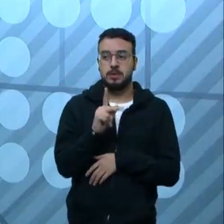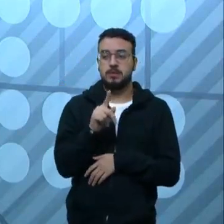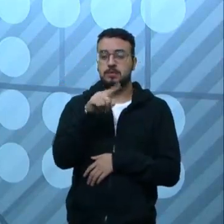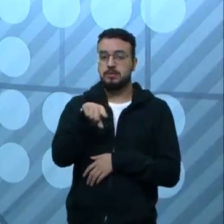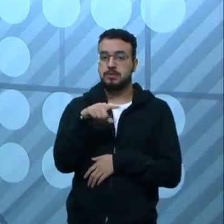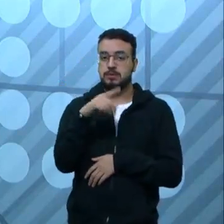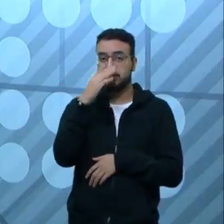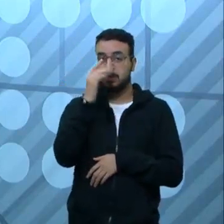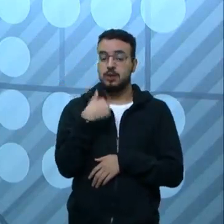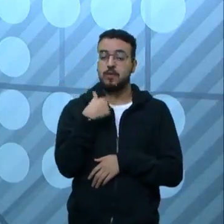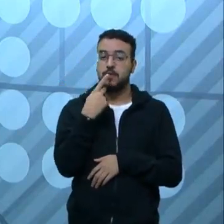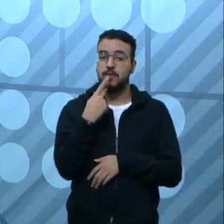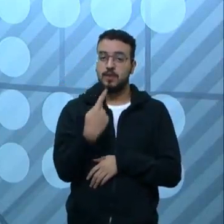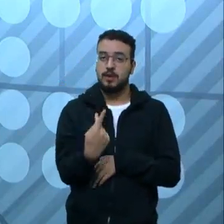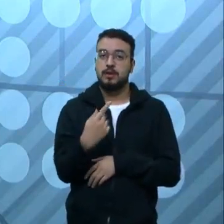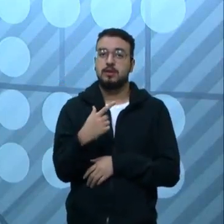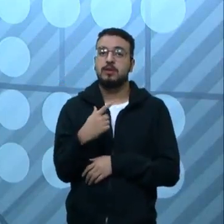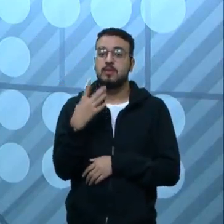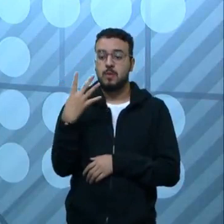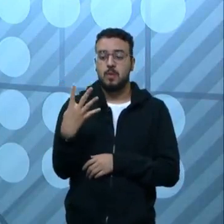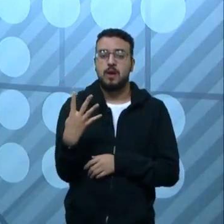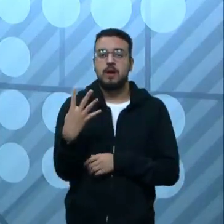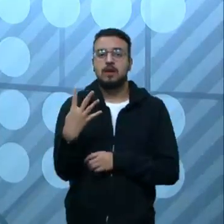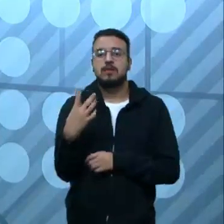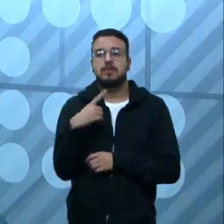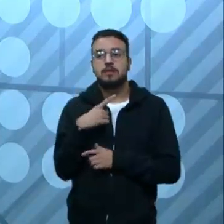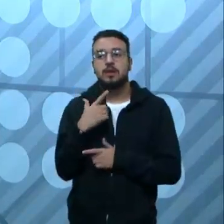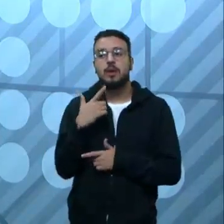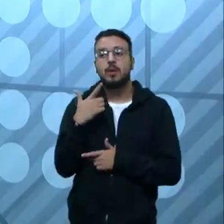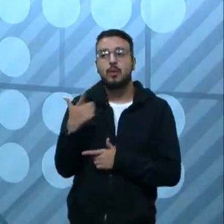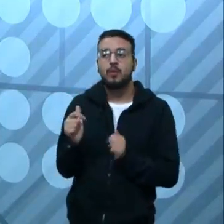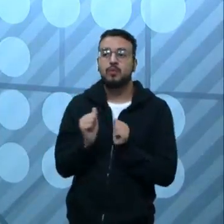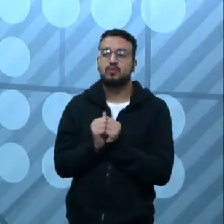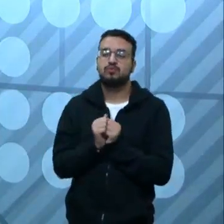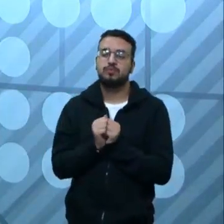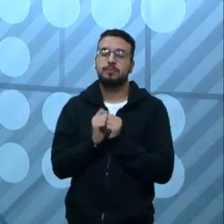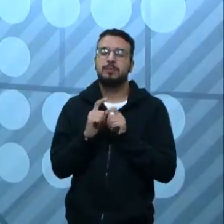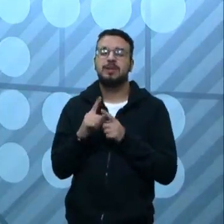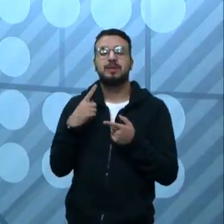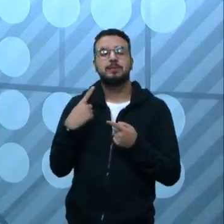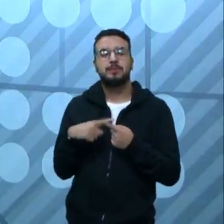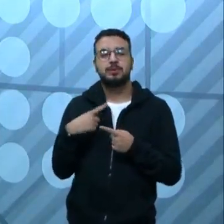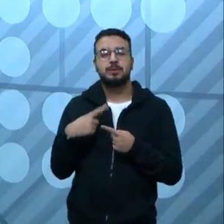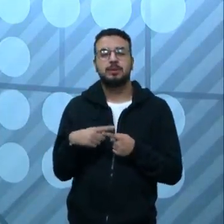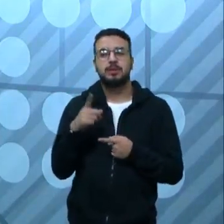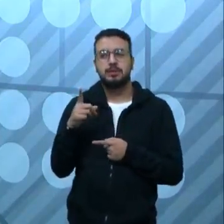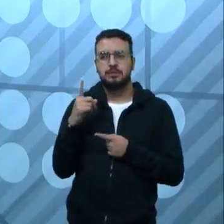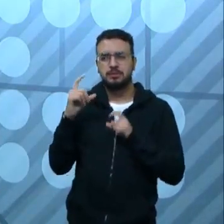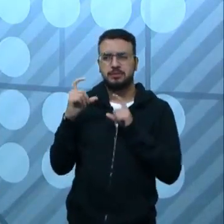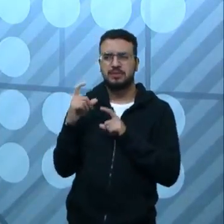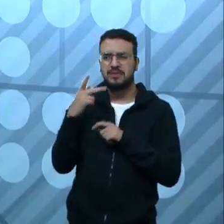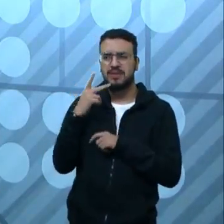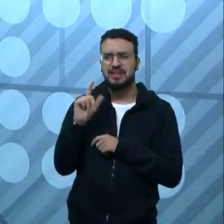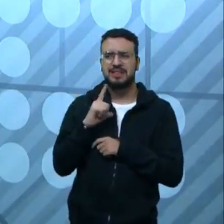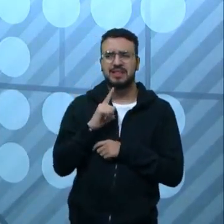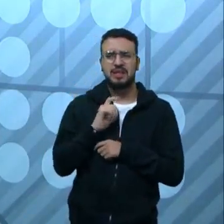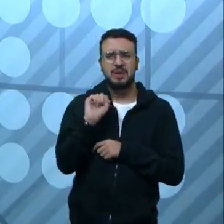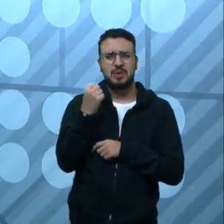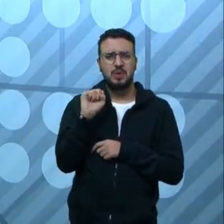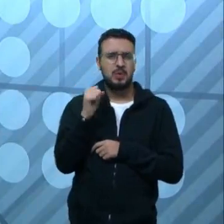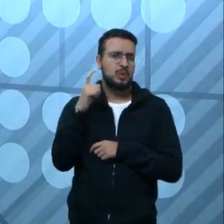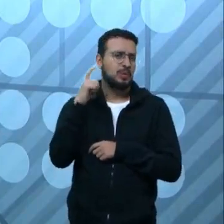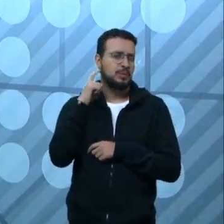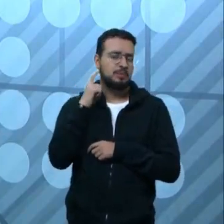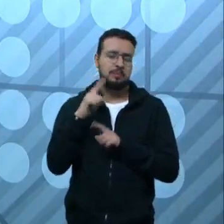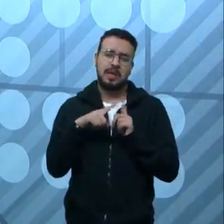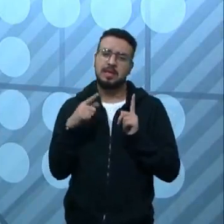Beleza? Tem também outras partes também anatômicas, até porque, se eu não me engano, em uma das figuras aqui está falando que nós temos 8 cervicais, mas eu